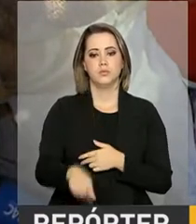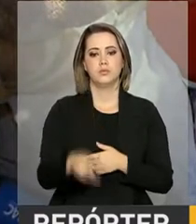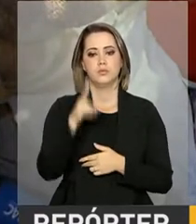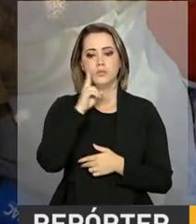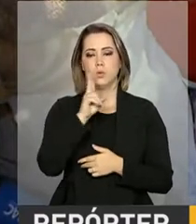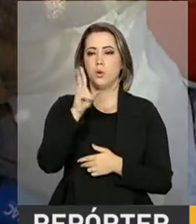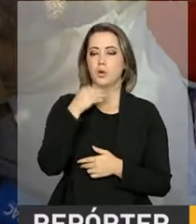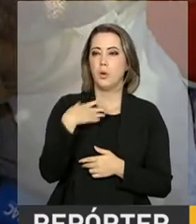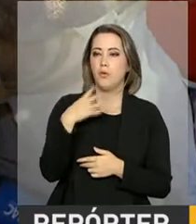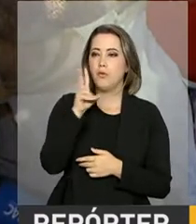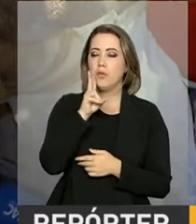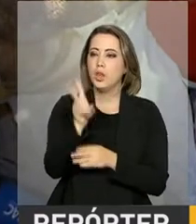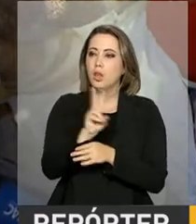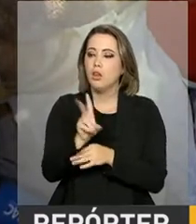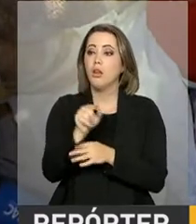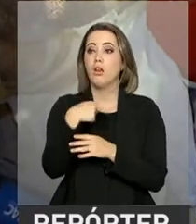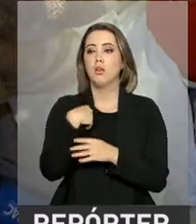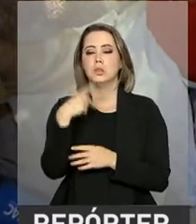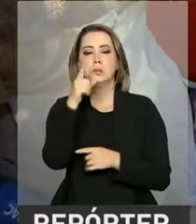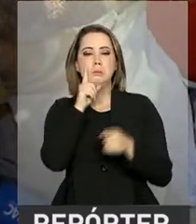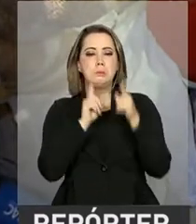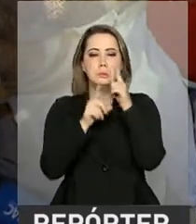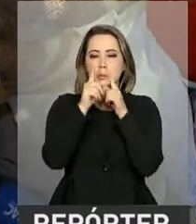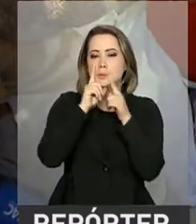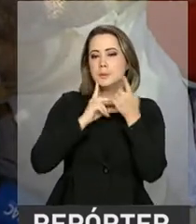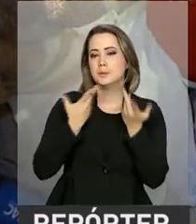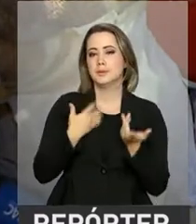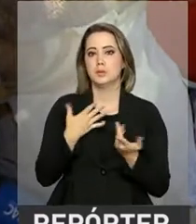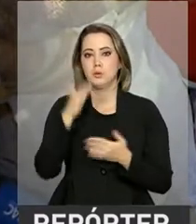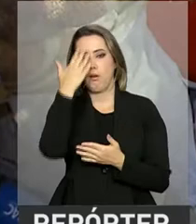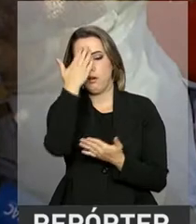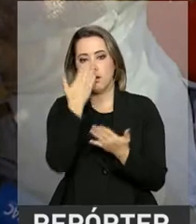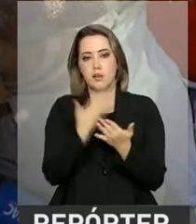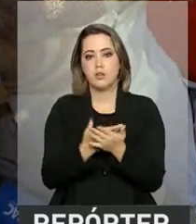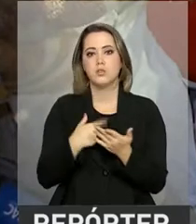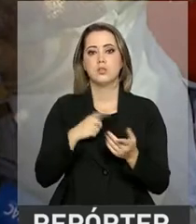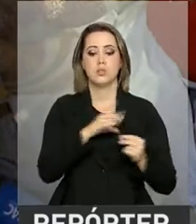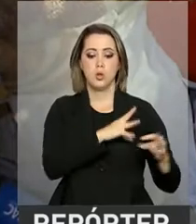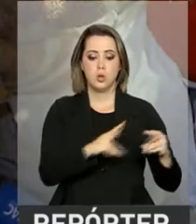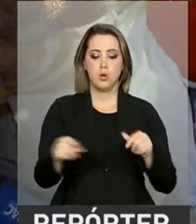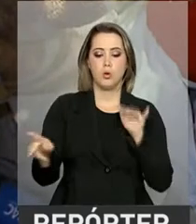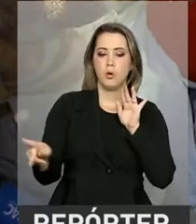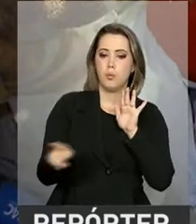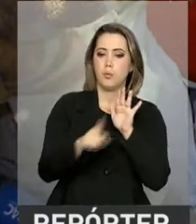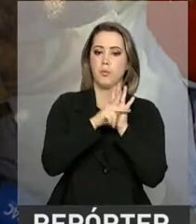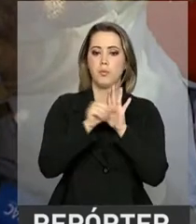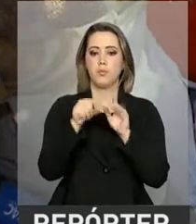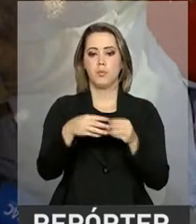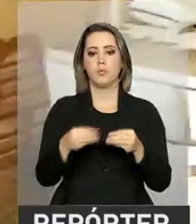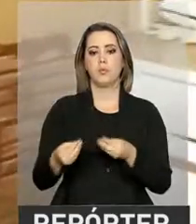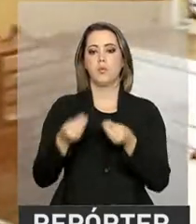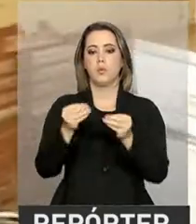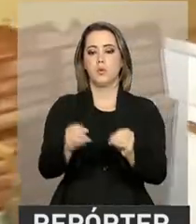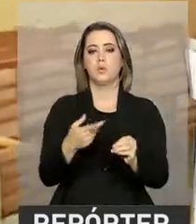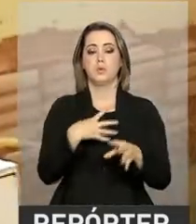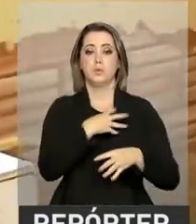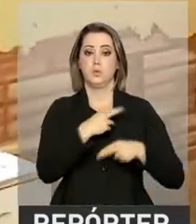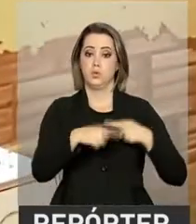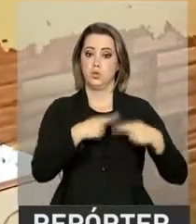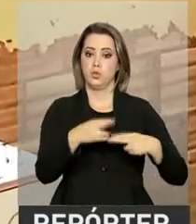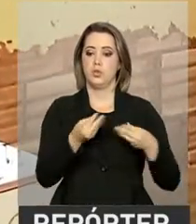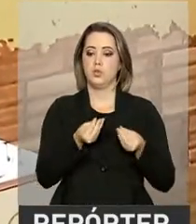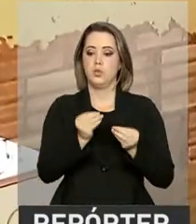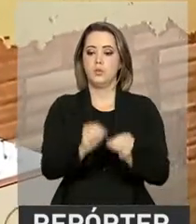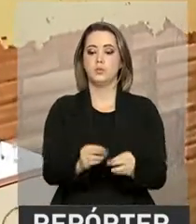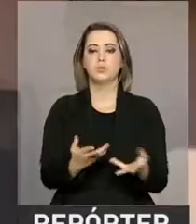fazer a vistoria, eu entrei, chorei. Eu ainda não acredito, ainda que eu vou ter uma terra, um pedaço de chão para deixar para meus filhos. Sirlene é de São